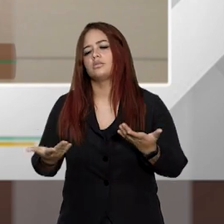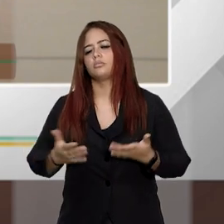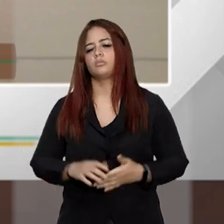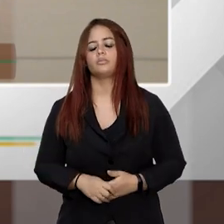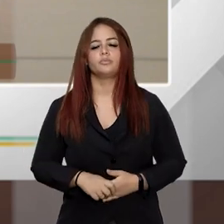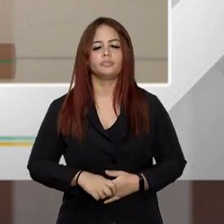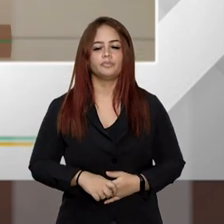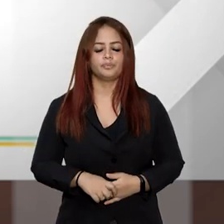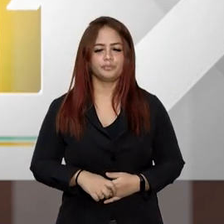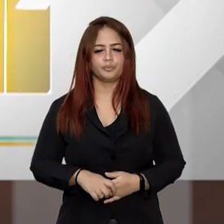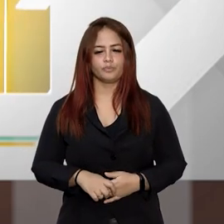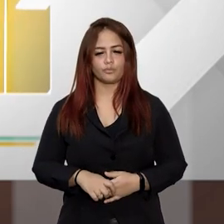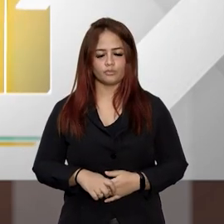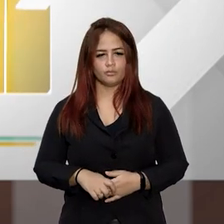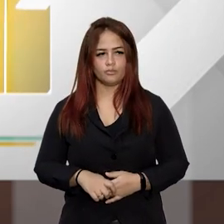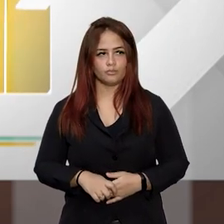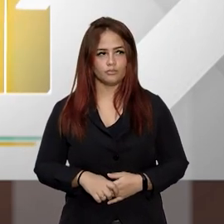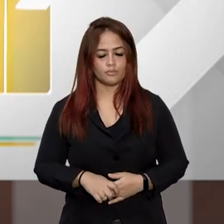demanda.